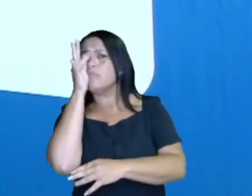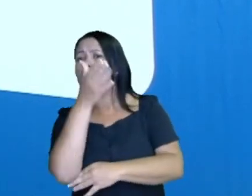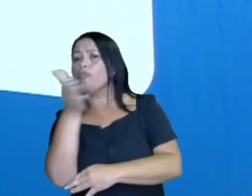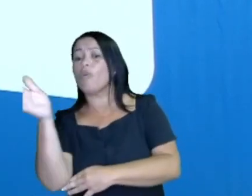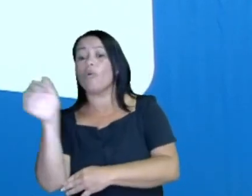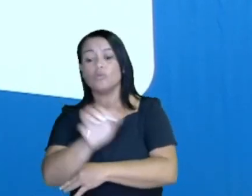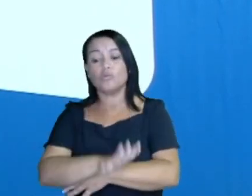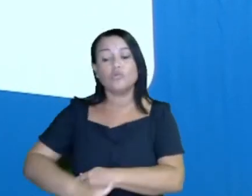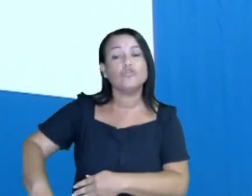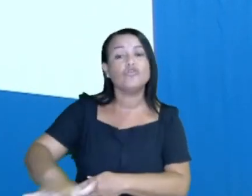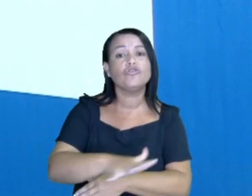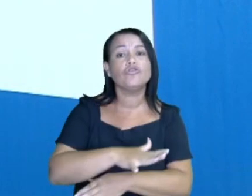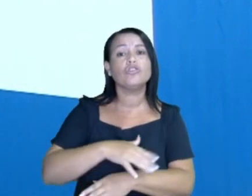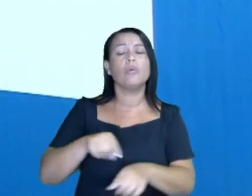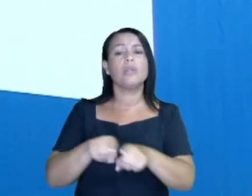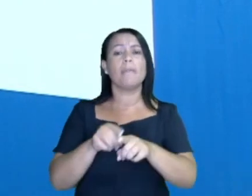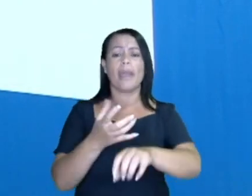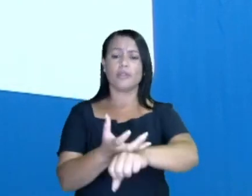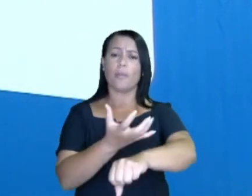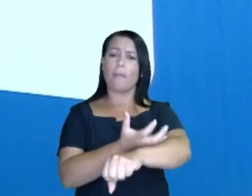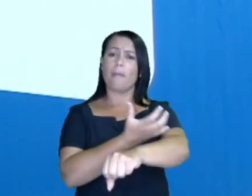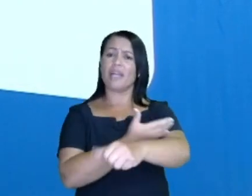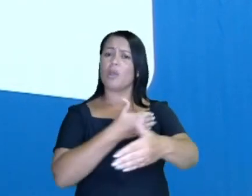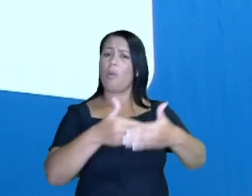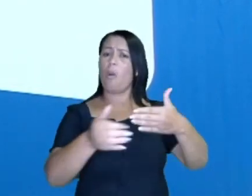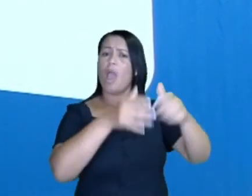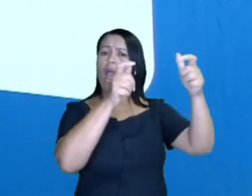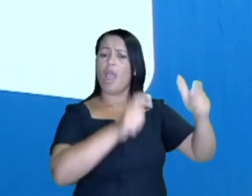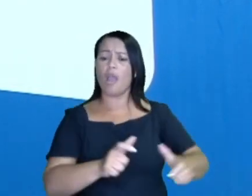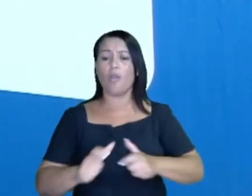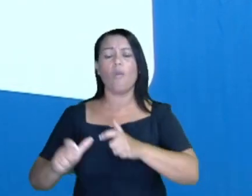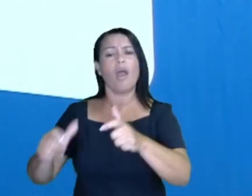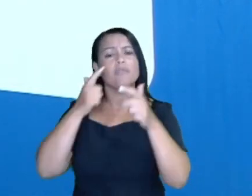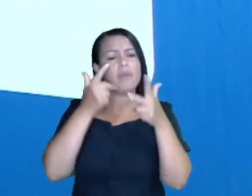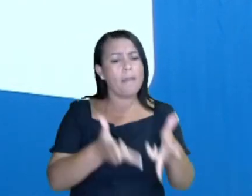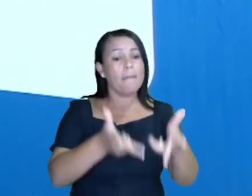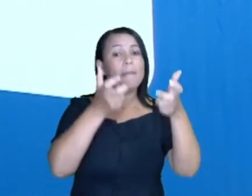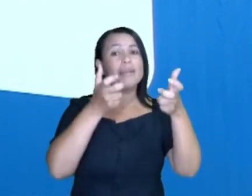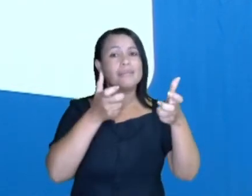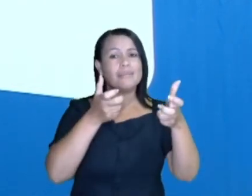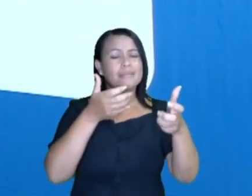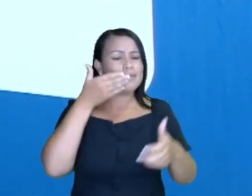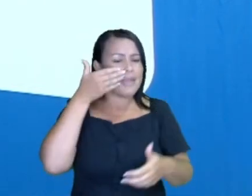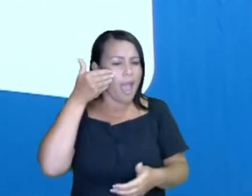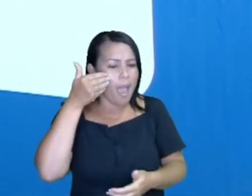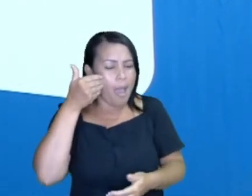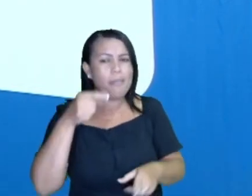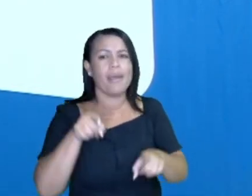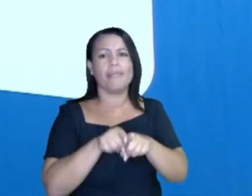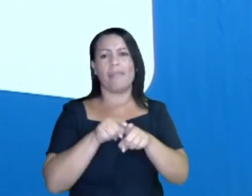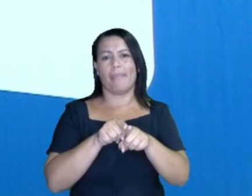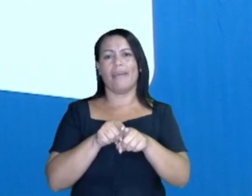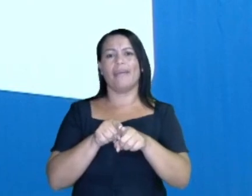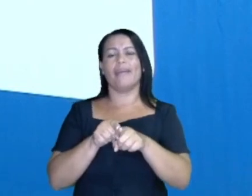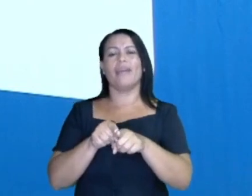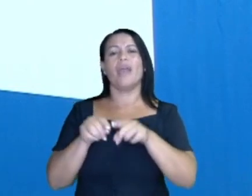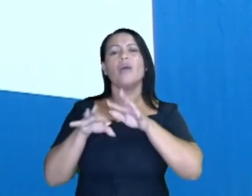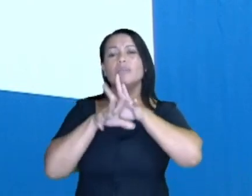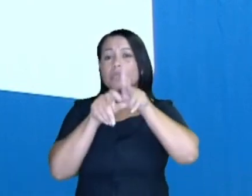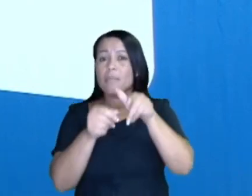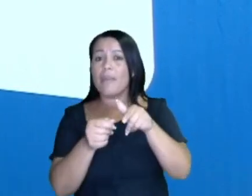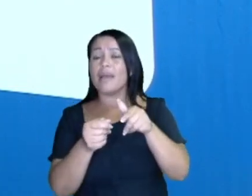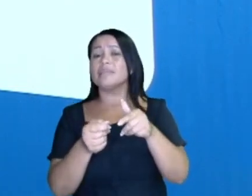no chão, no mato, em qualquer lugar você verá relações que os animais realizam entre si, entre a